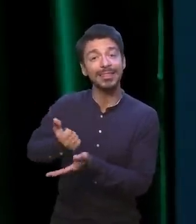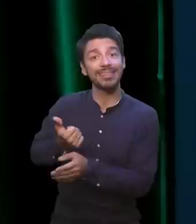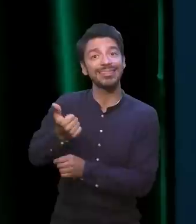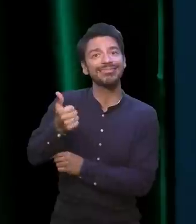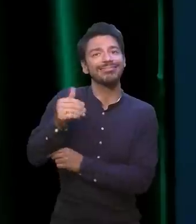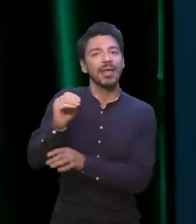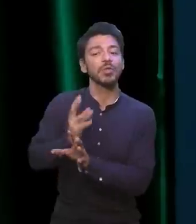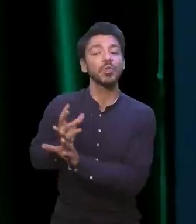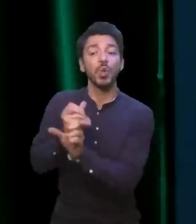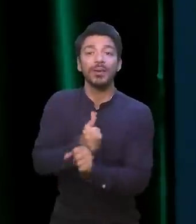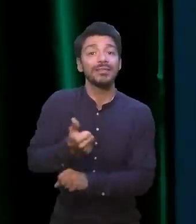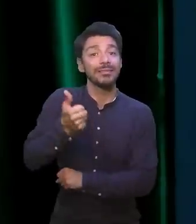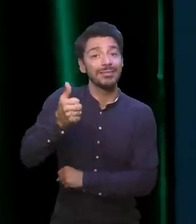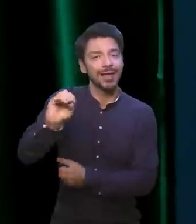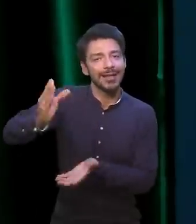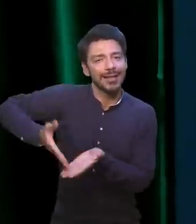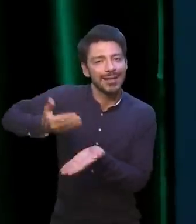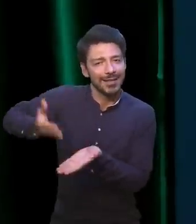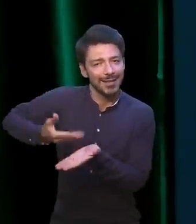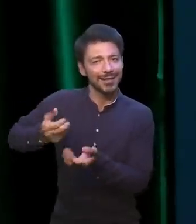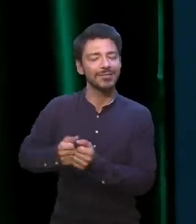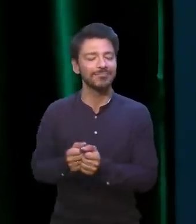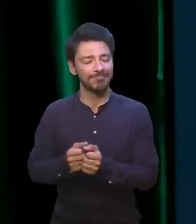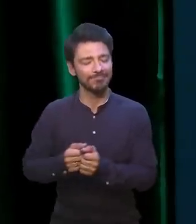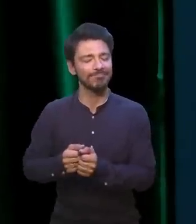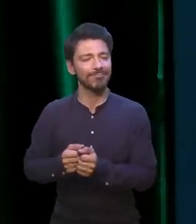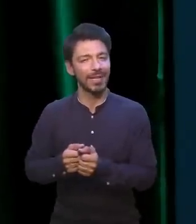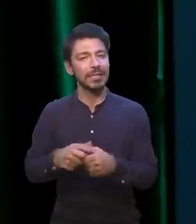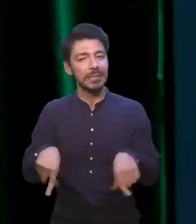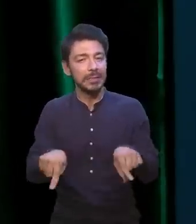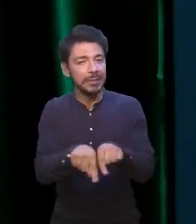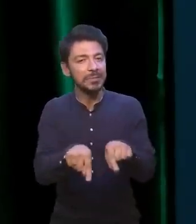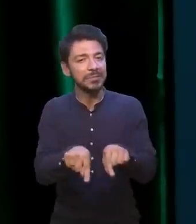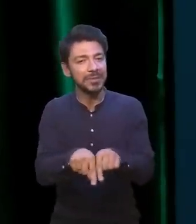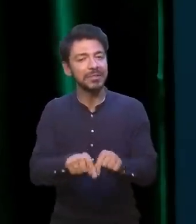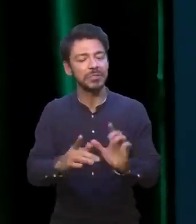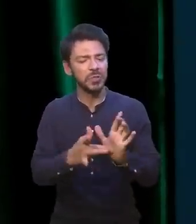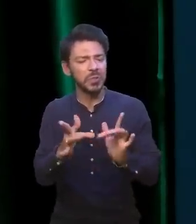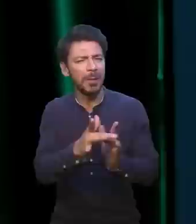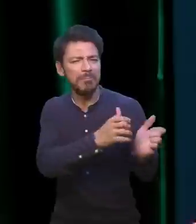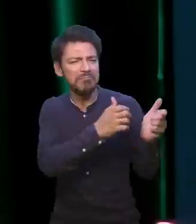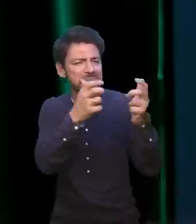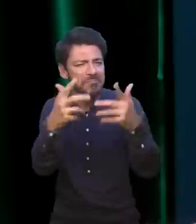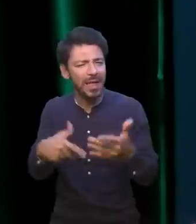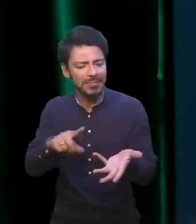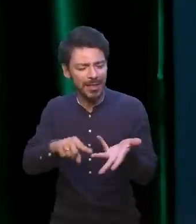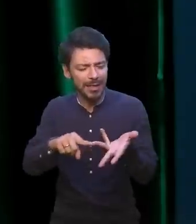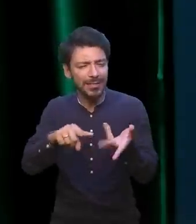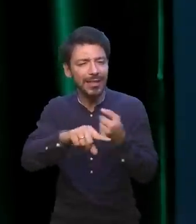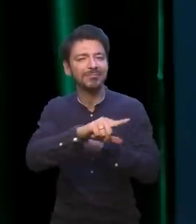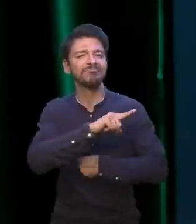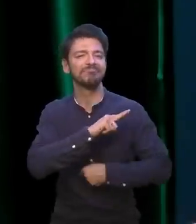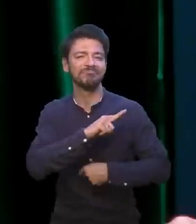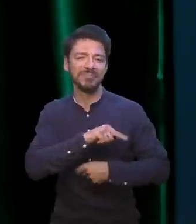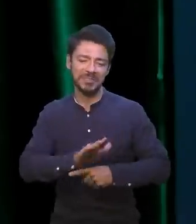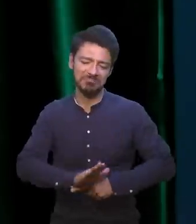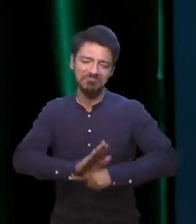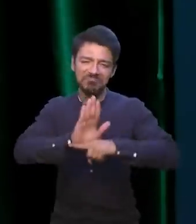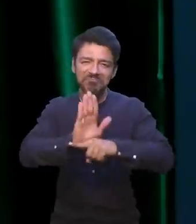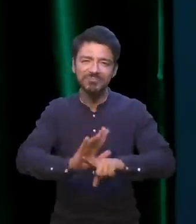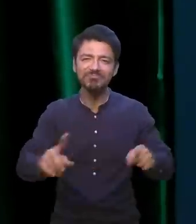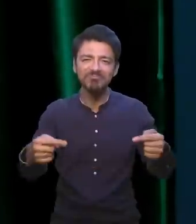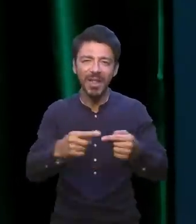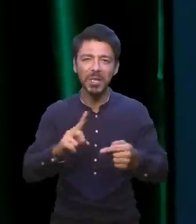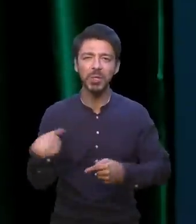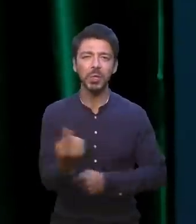encontrar falas de Jesus que são verdadeiras pérolas para nós. Verdadeiras pérolas para nós. Na